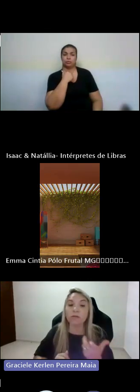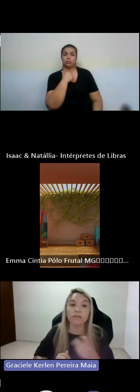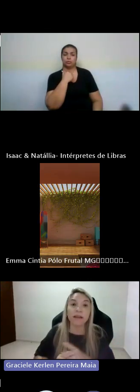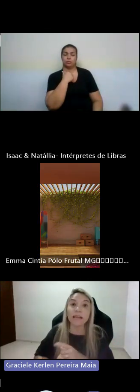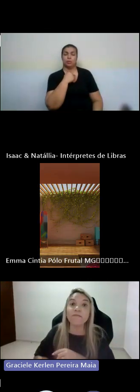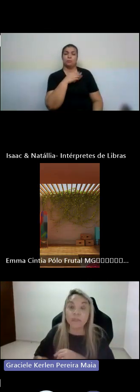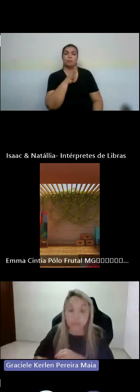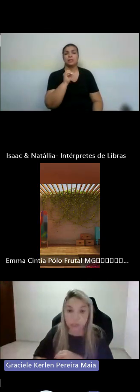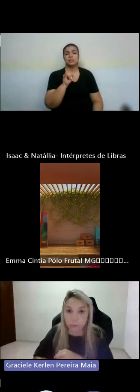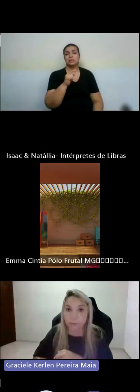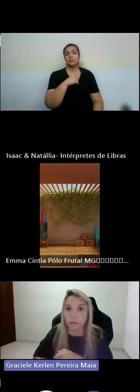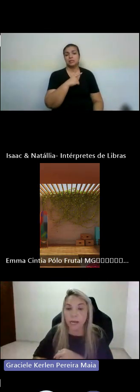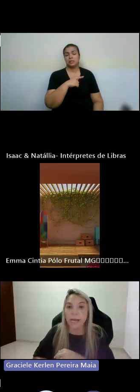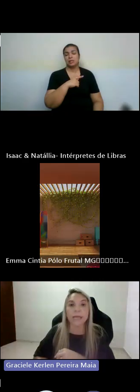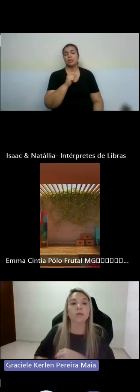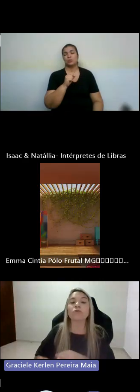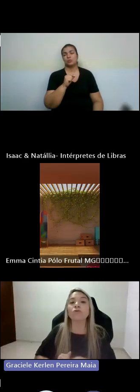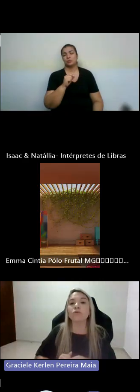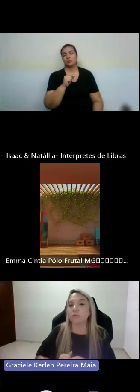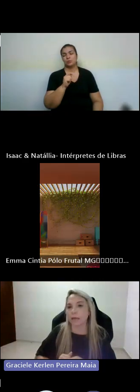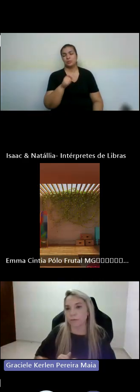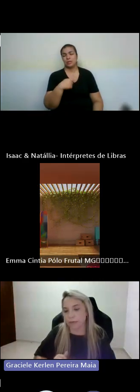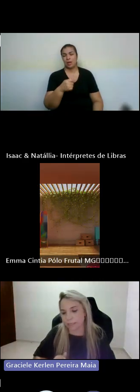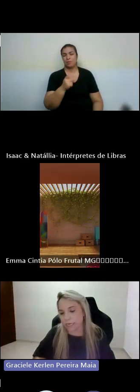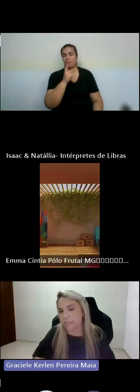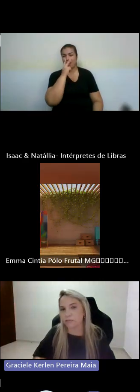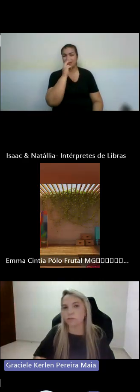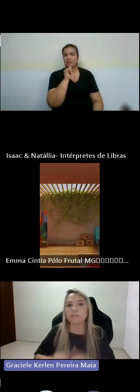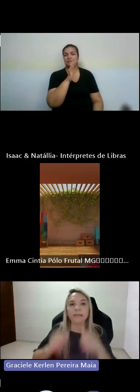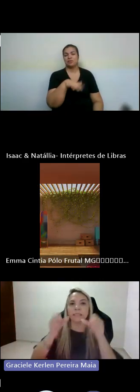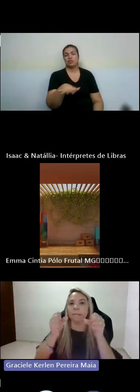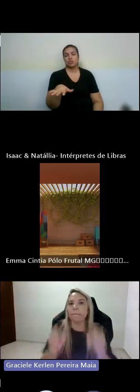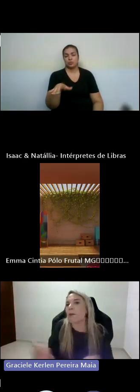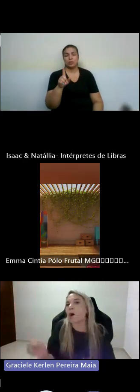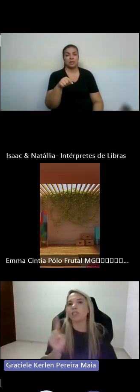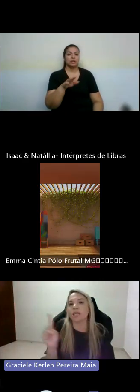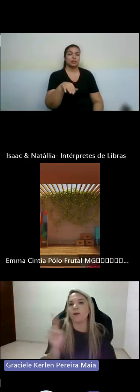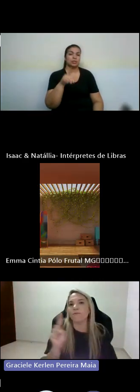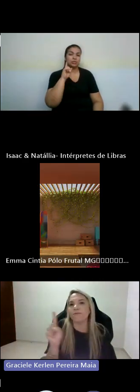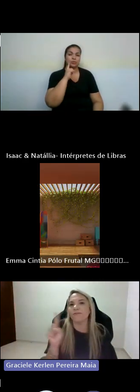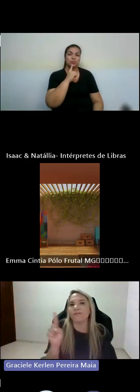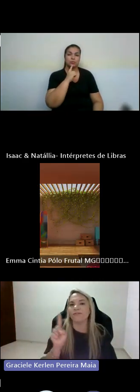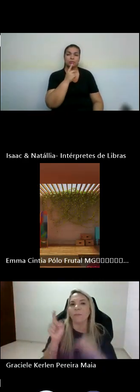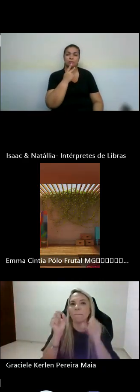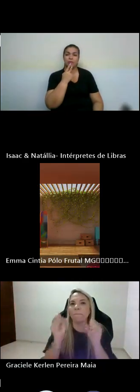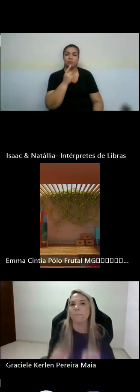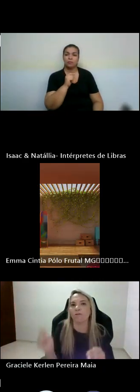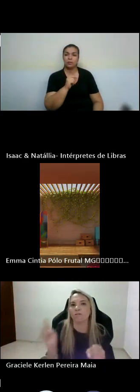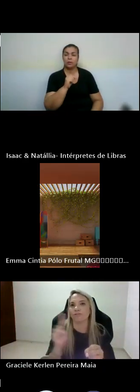sinal que, inclusive, ele é infantil, que os surdos, as crianças surdas fazem assim, pode não.